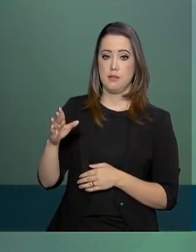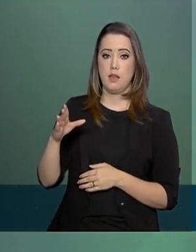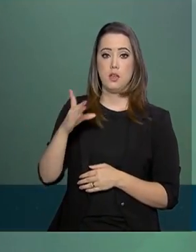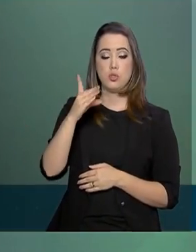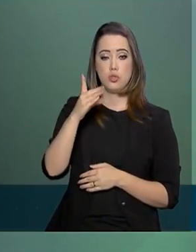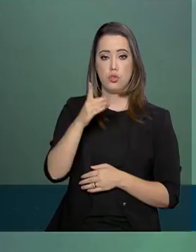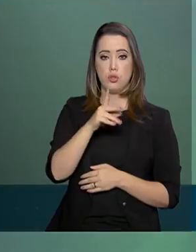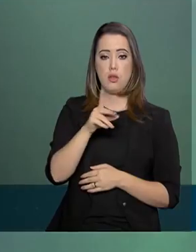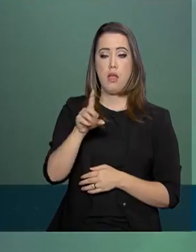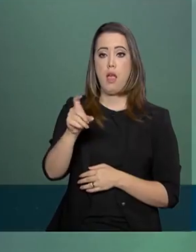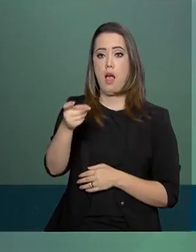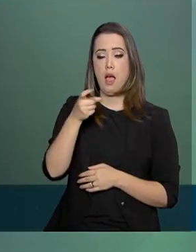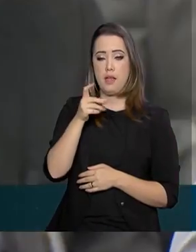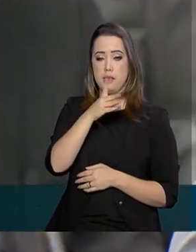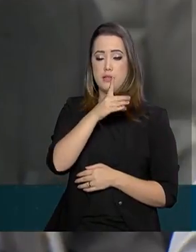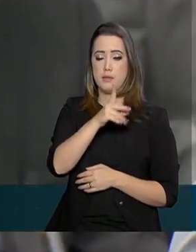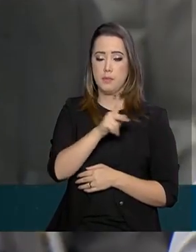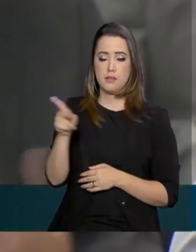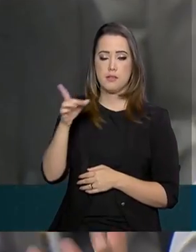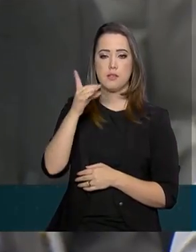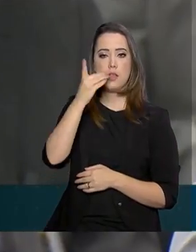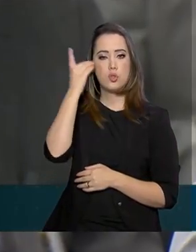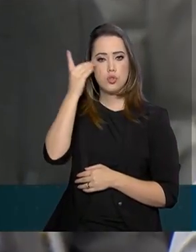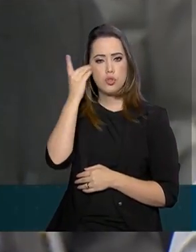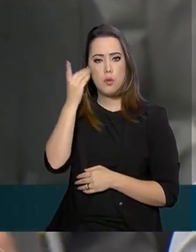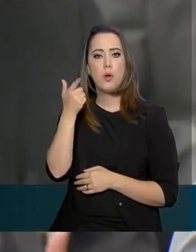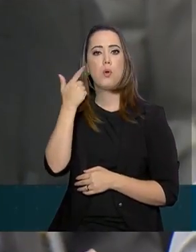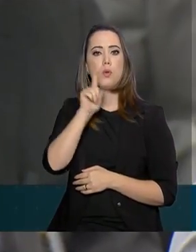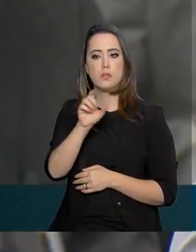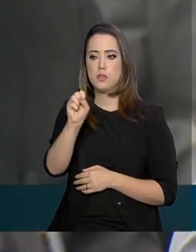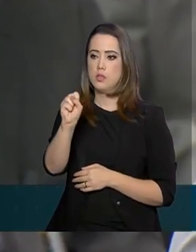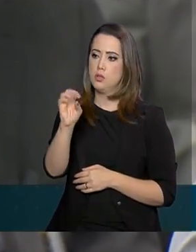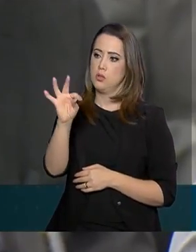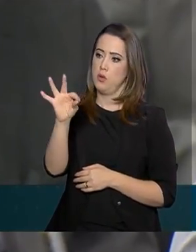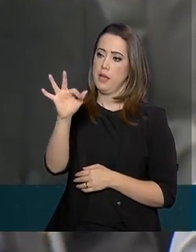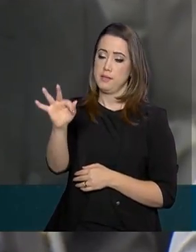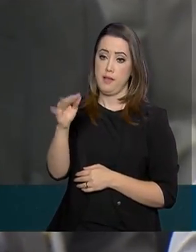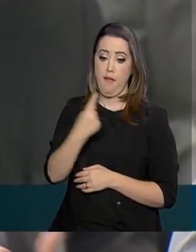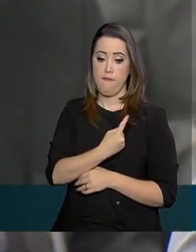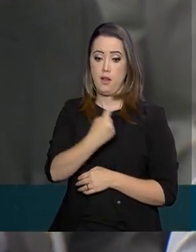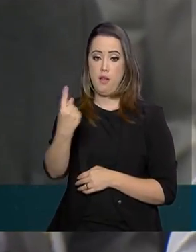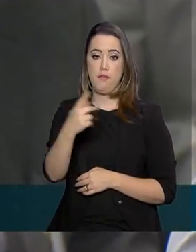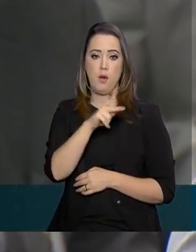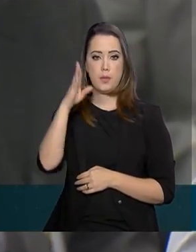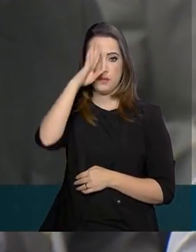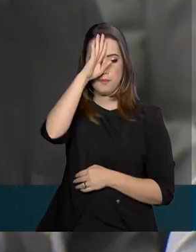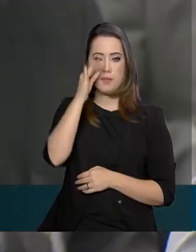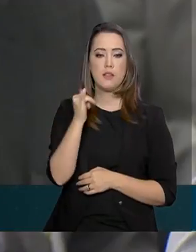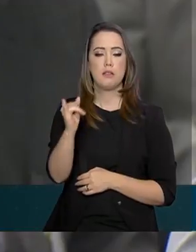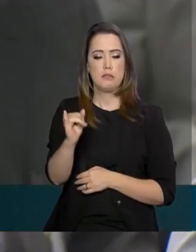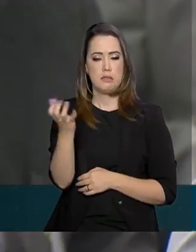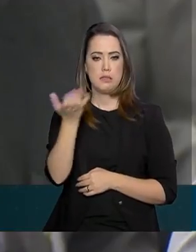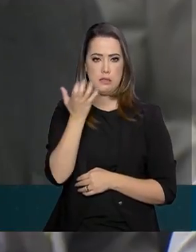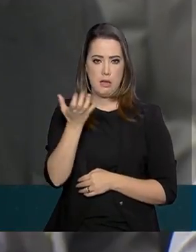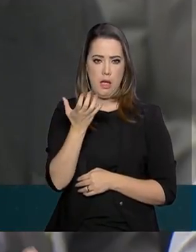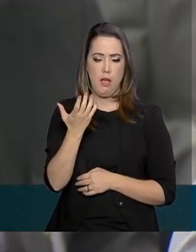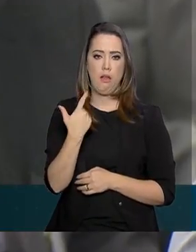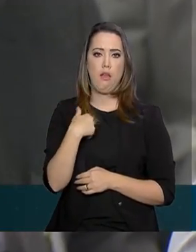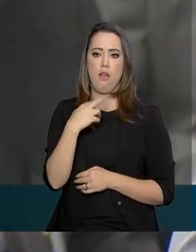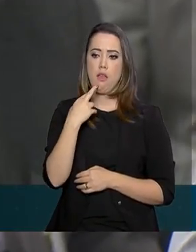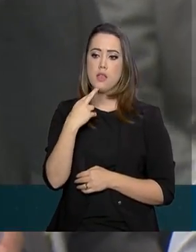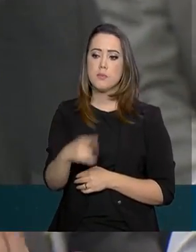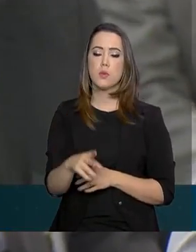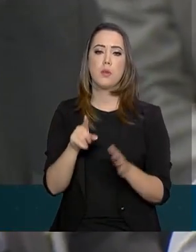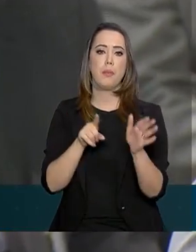que o stf e disse que o presidente respondeu a algumas perguntas né caso ele tivesse interesse eu queria saber se o presidente